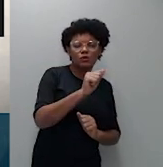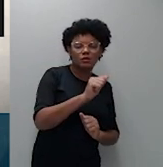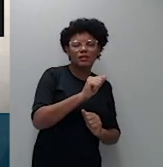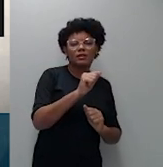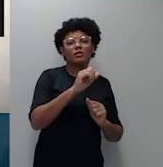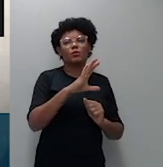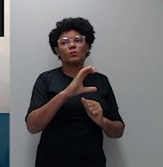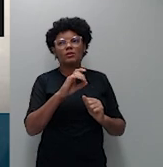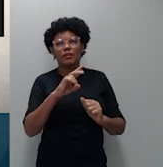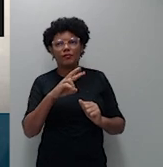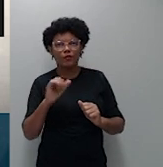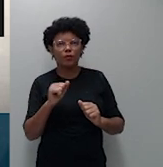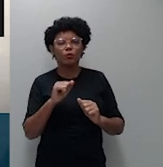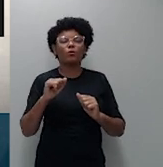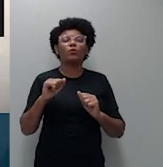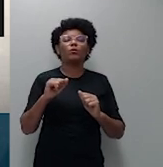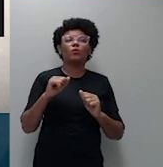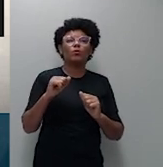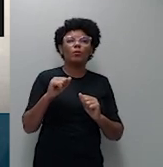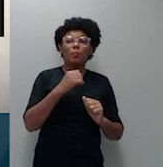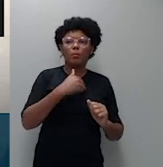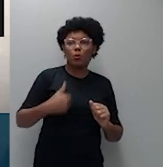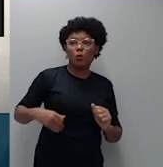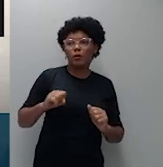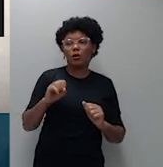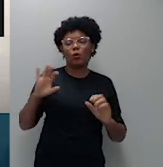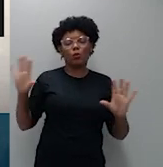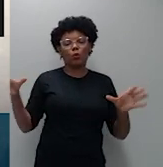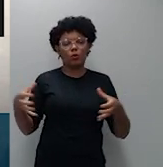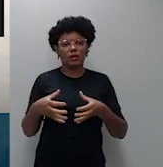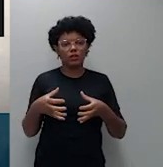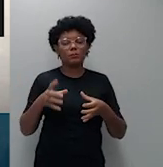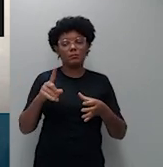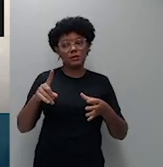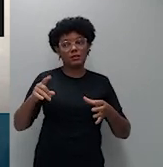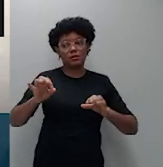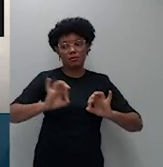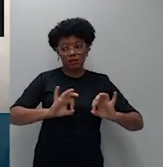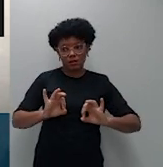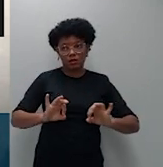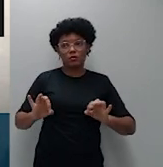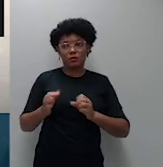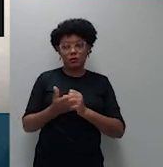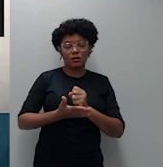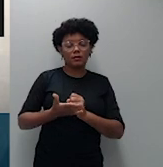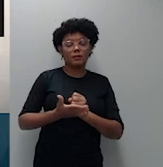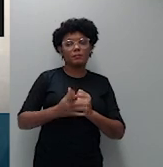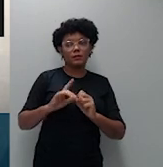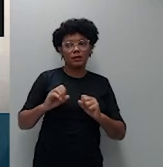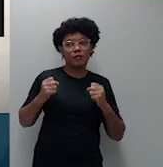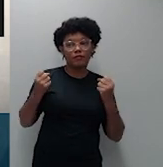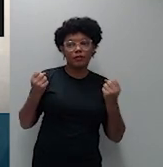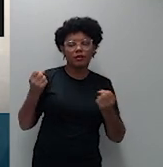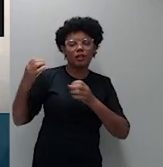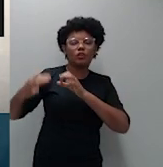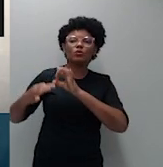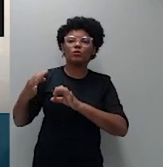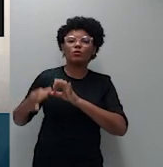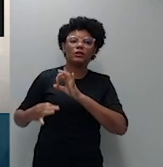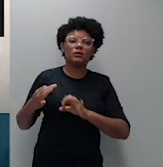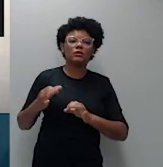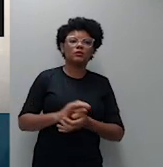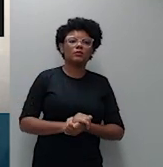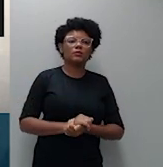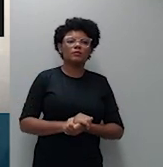coletiva preciso de ter representatividade adequada do grupo de pequeno defender em juízo a ferida vista do